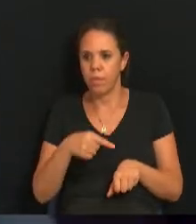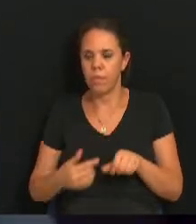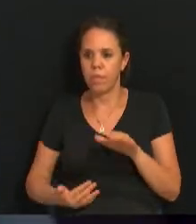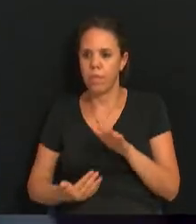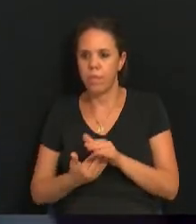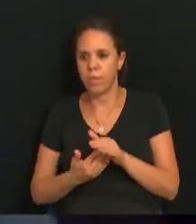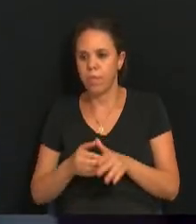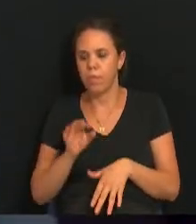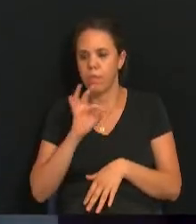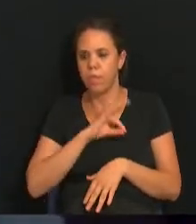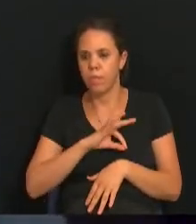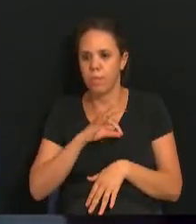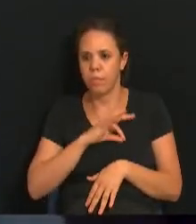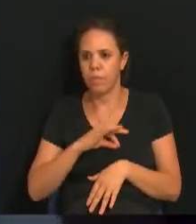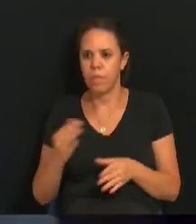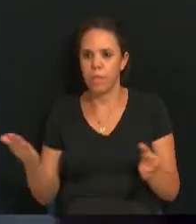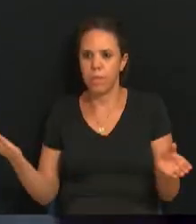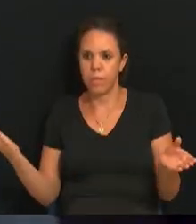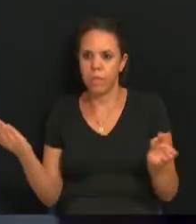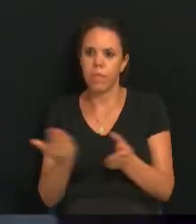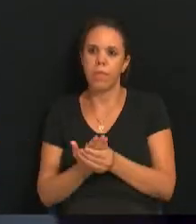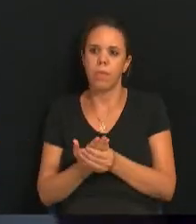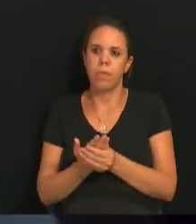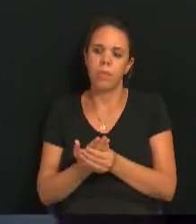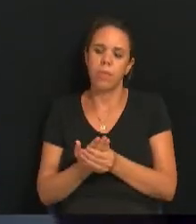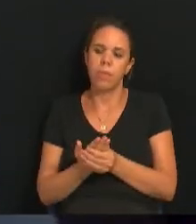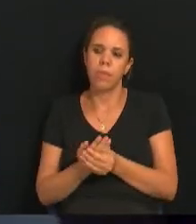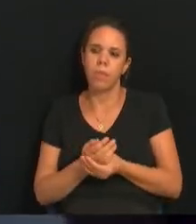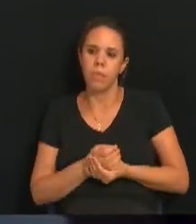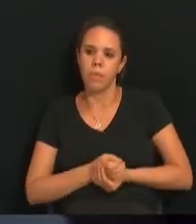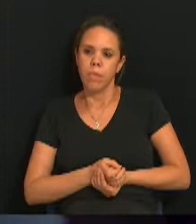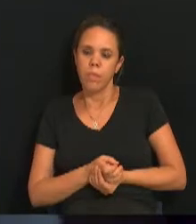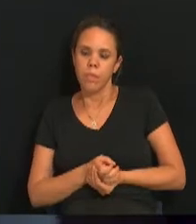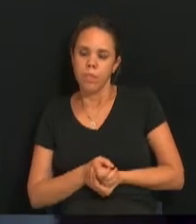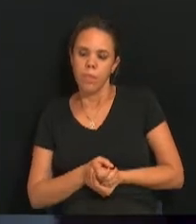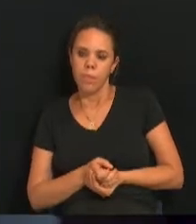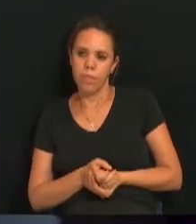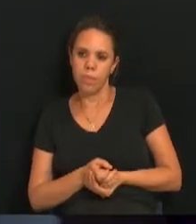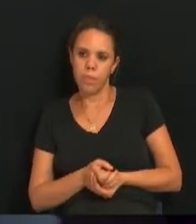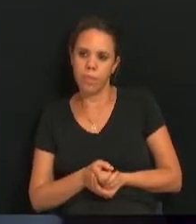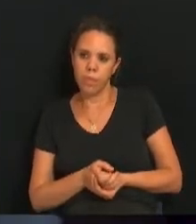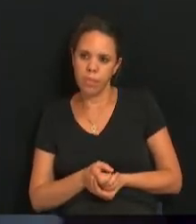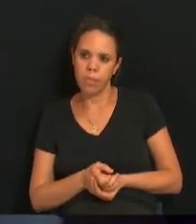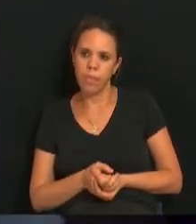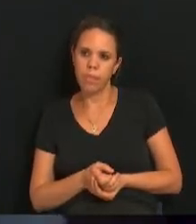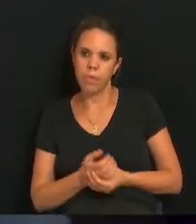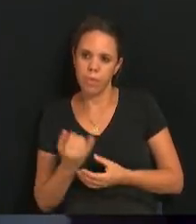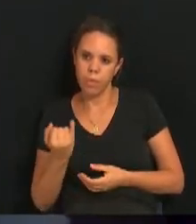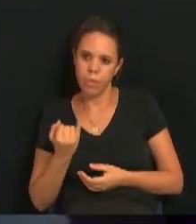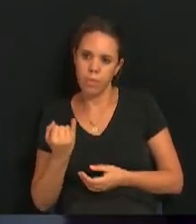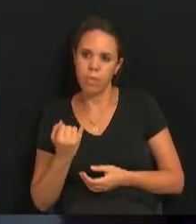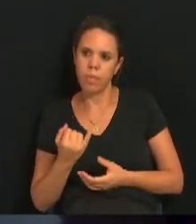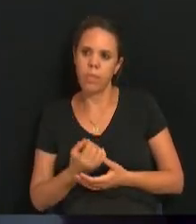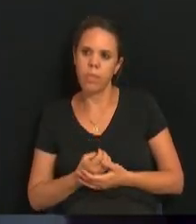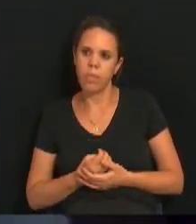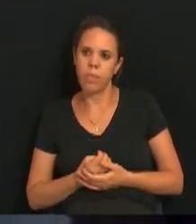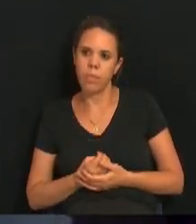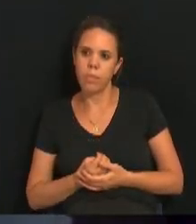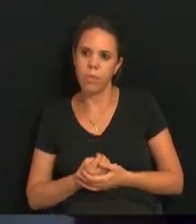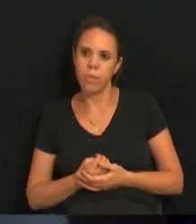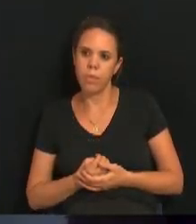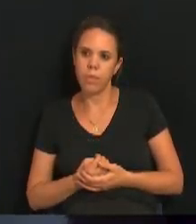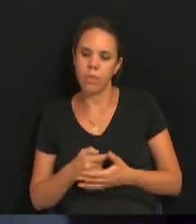os processos de judicialização das nossas lutas políticas, eles têm seus limites, são importantes, mas é a nossa